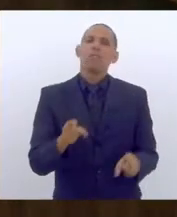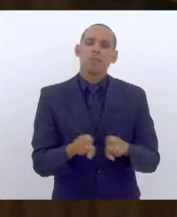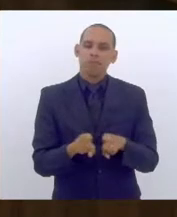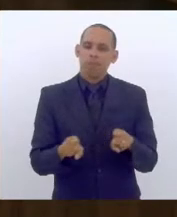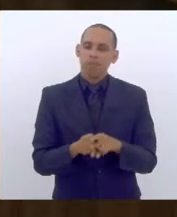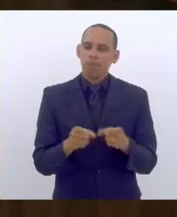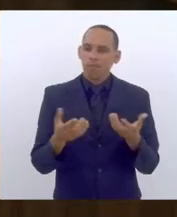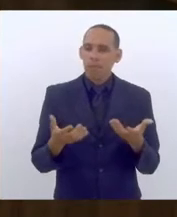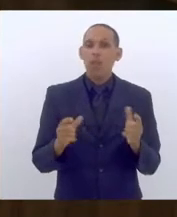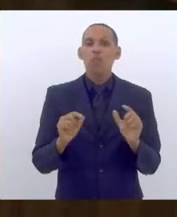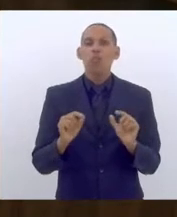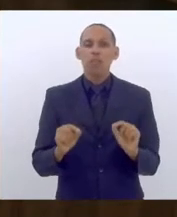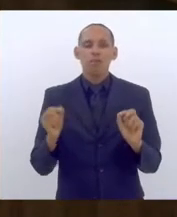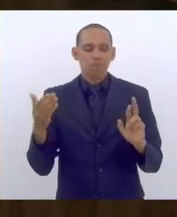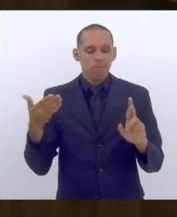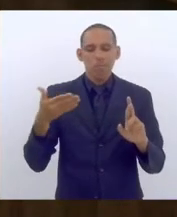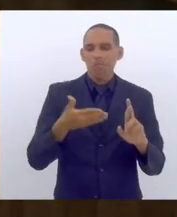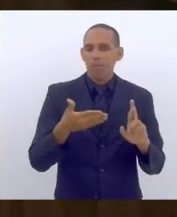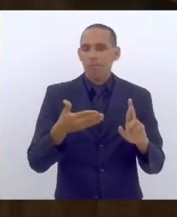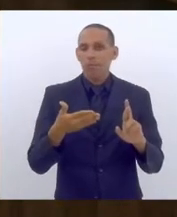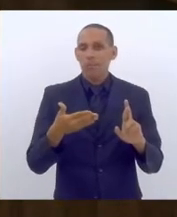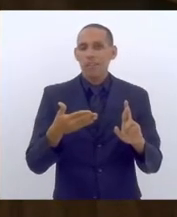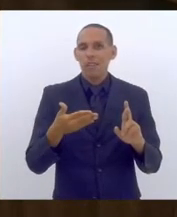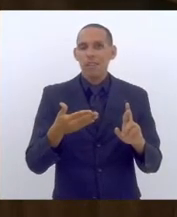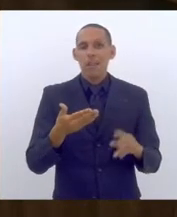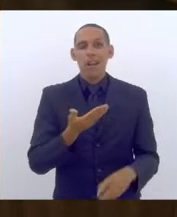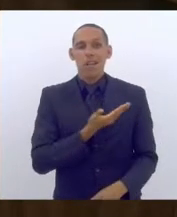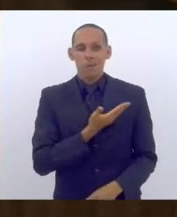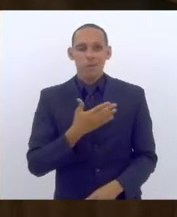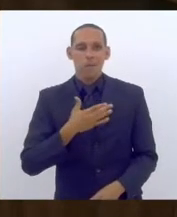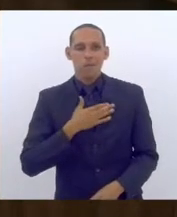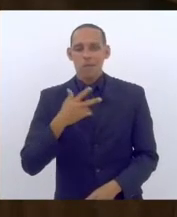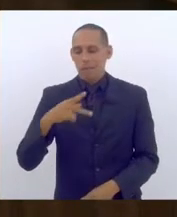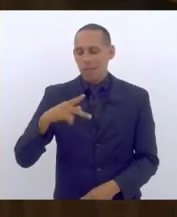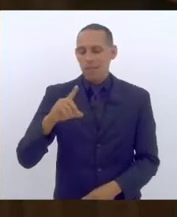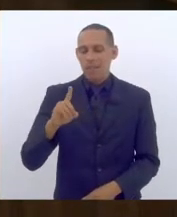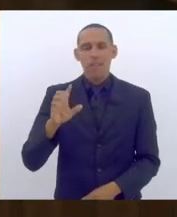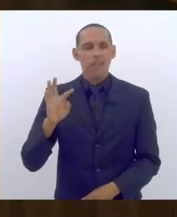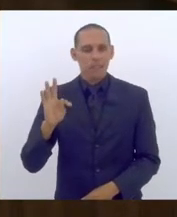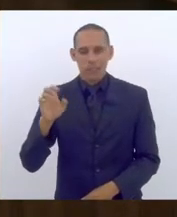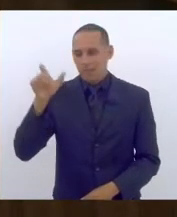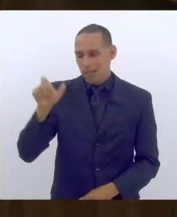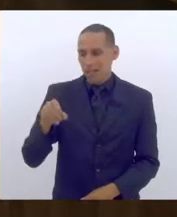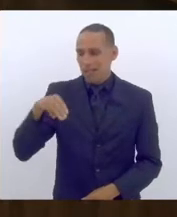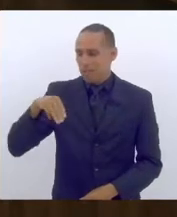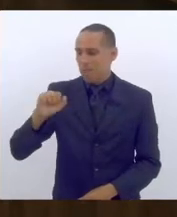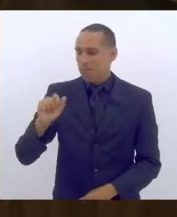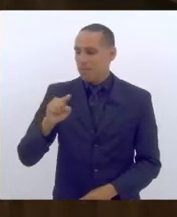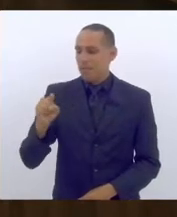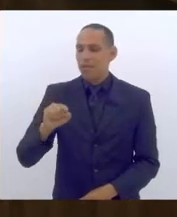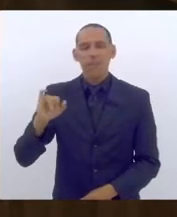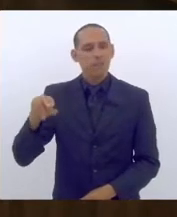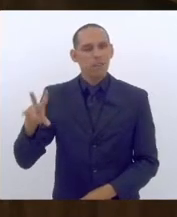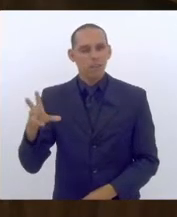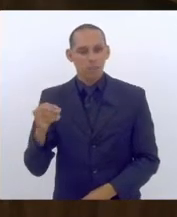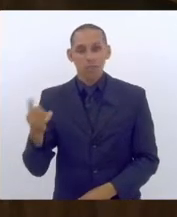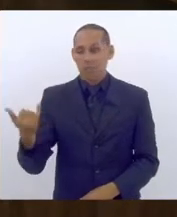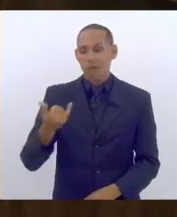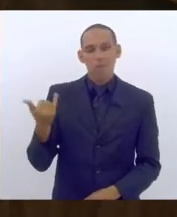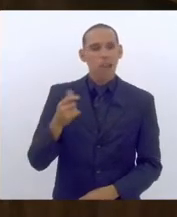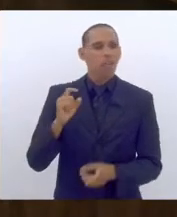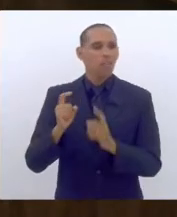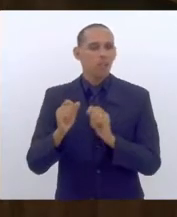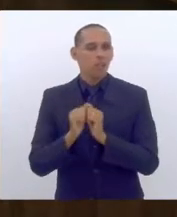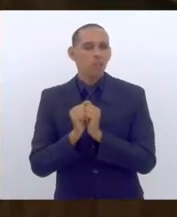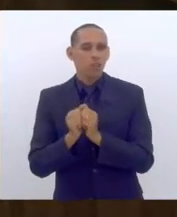aqui fazer uma referência ao meu companheiro do PDT o Mazinho que foi quem me apresentou esse tema numa reunião